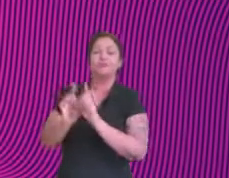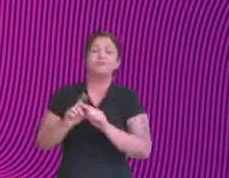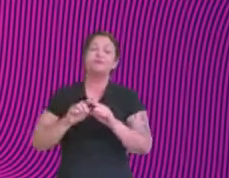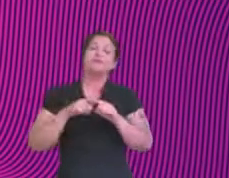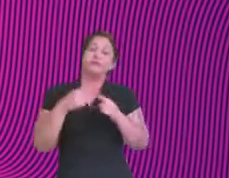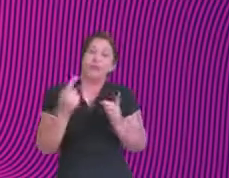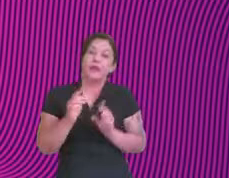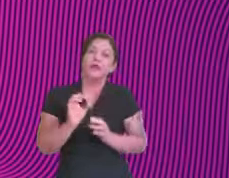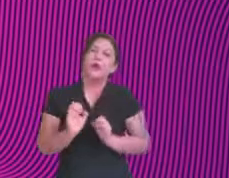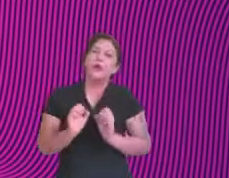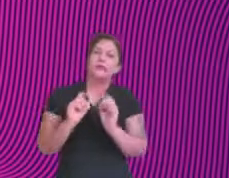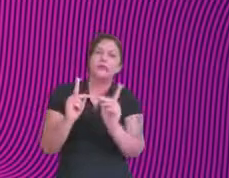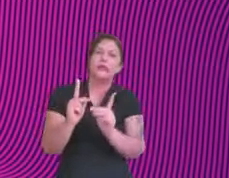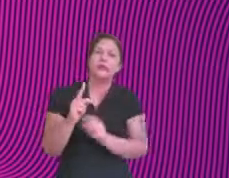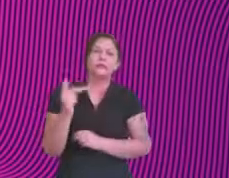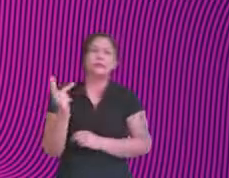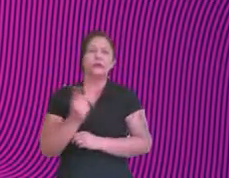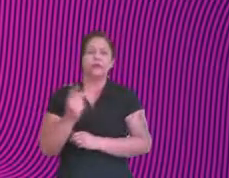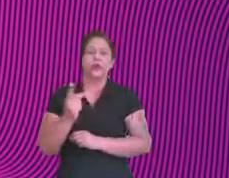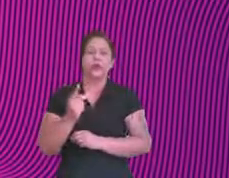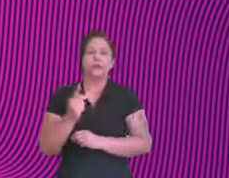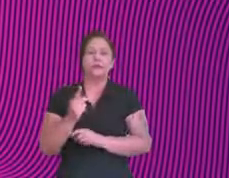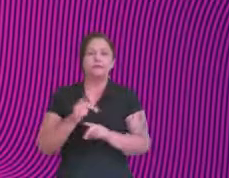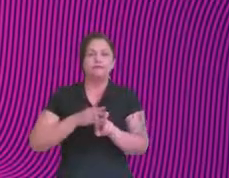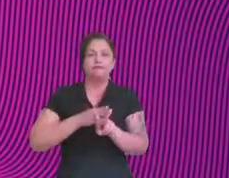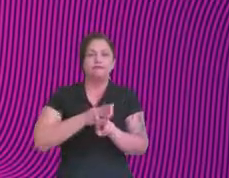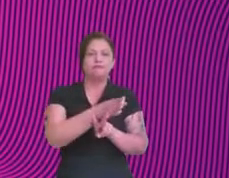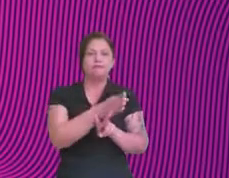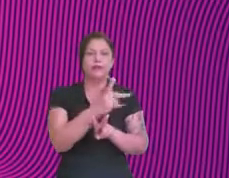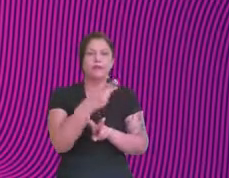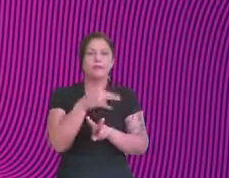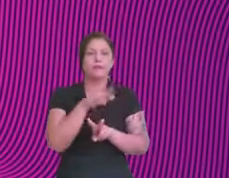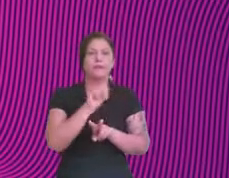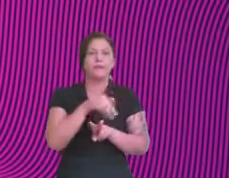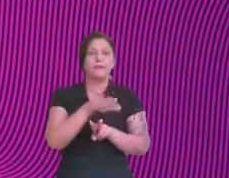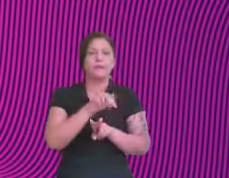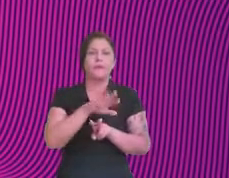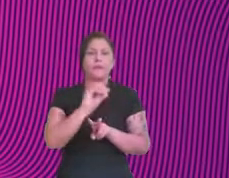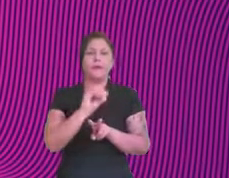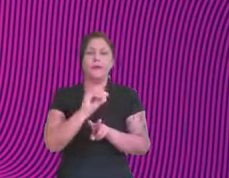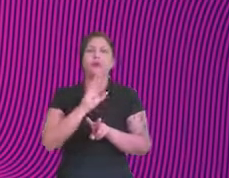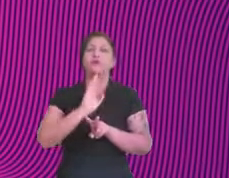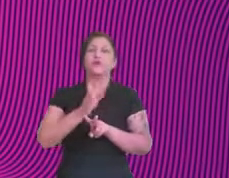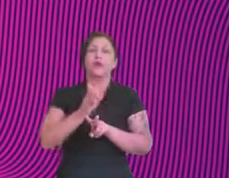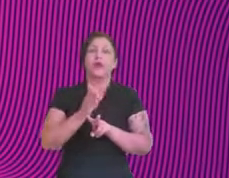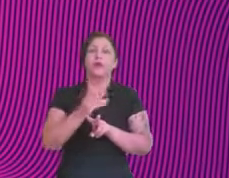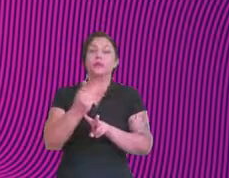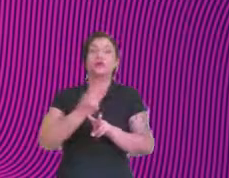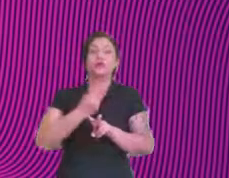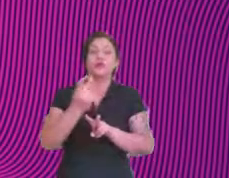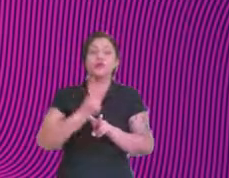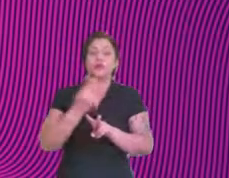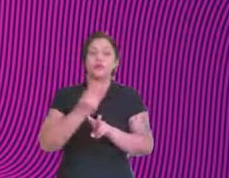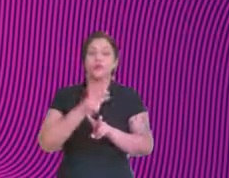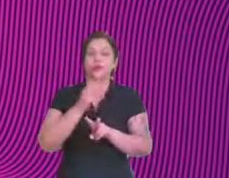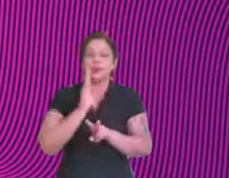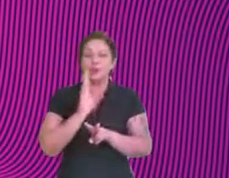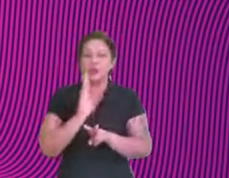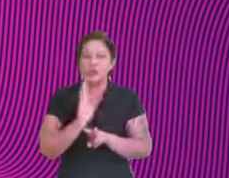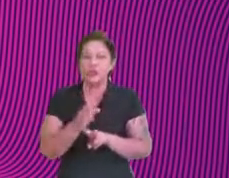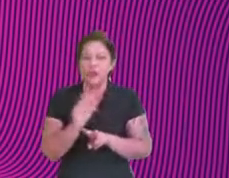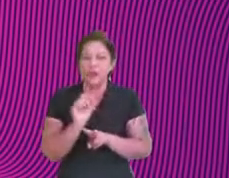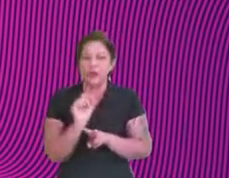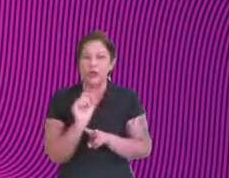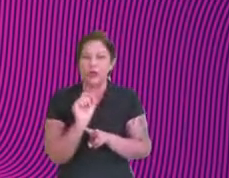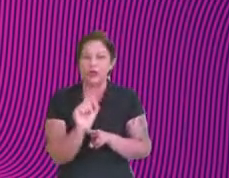sempre tem dois trabalhos bastante importantes de neoadjuvância, que é o COROS e o trabalho do Vergote, que mostram